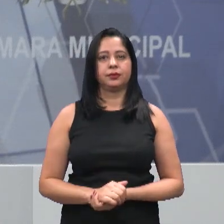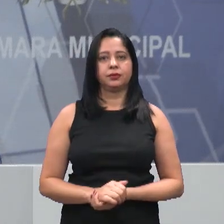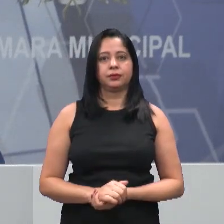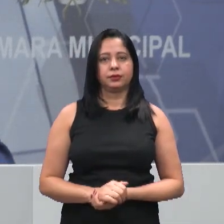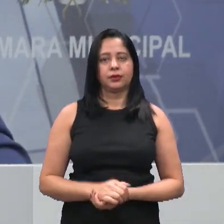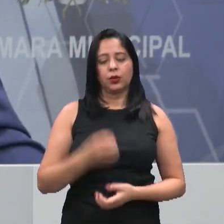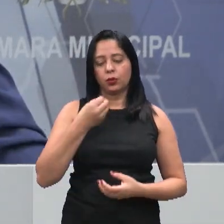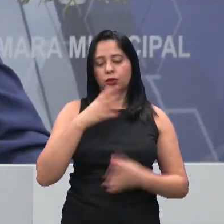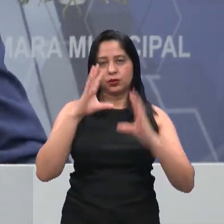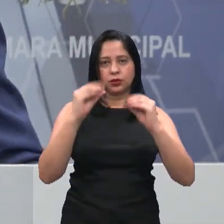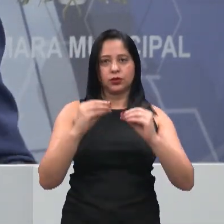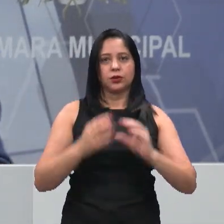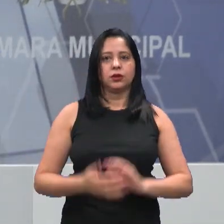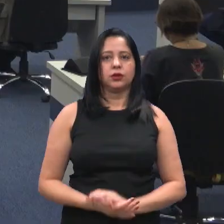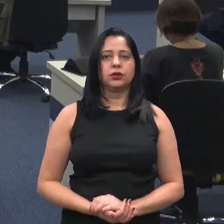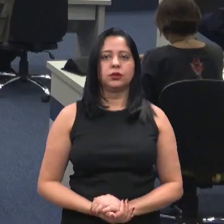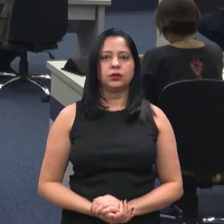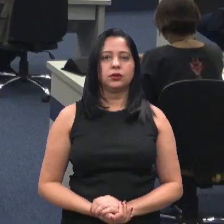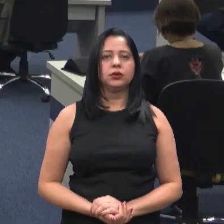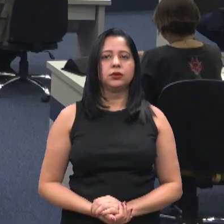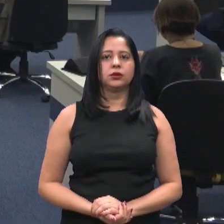boa noite.